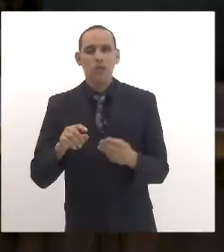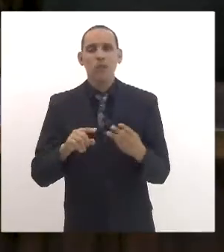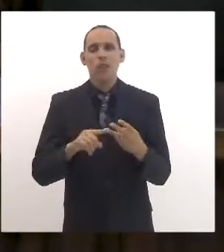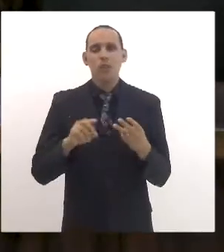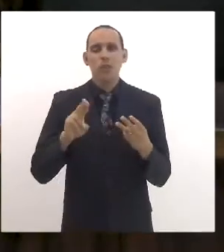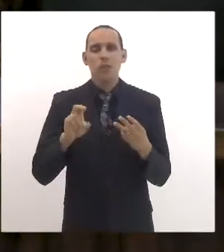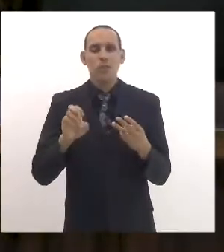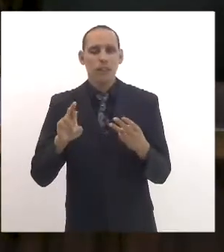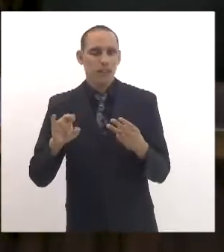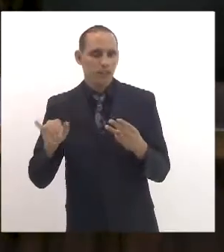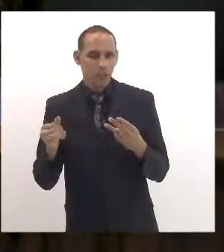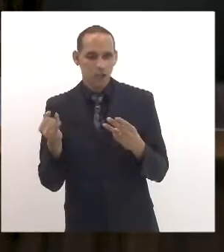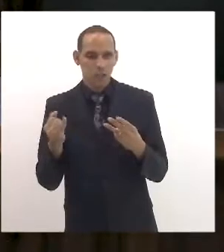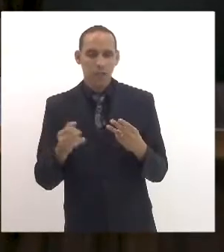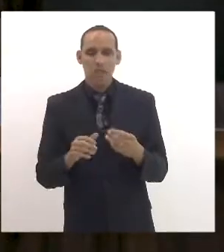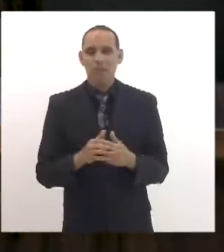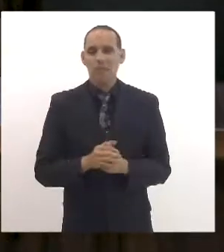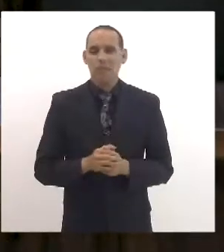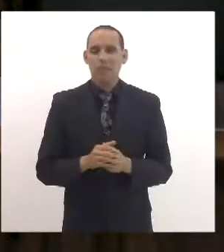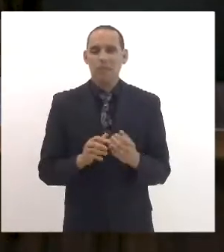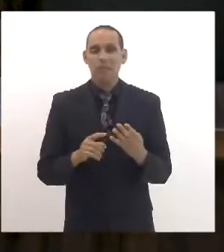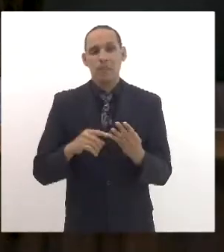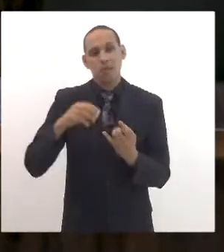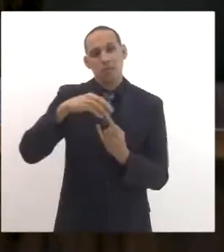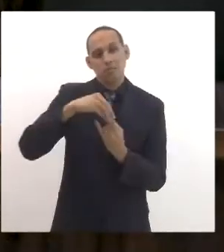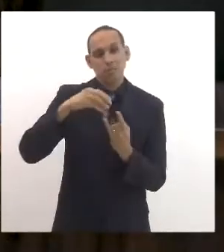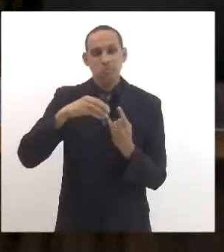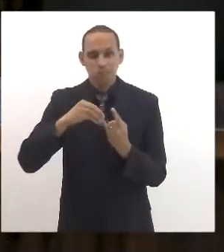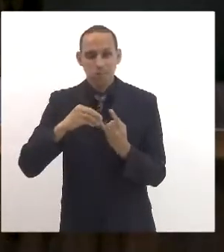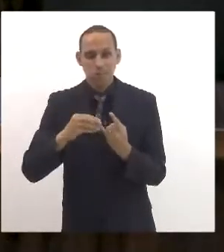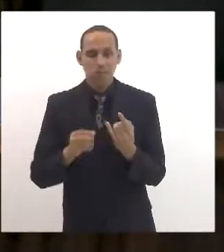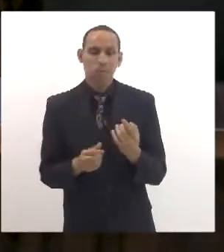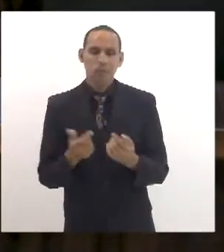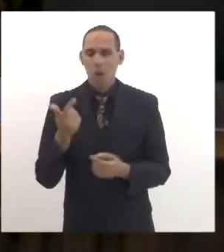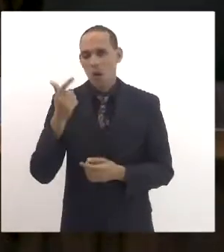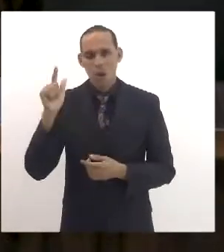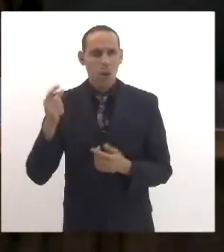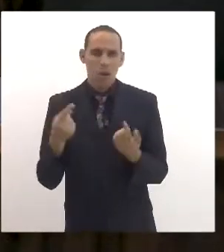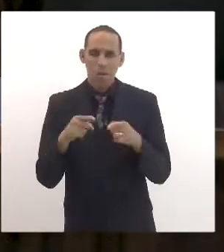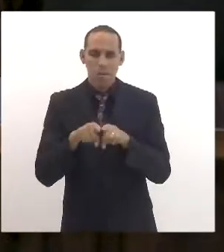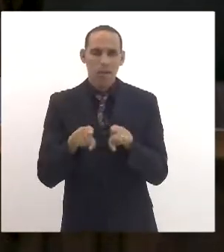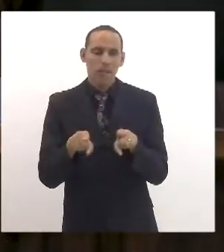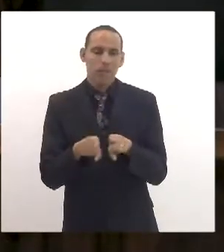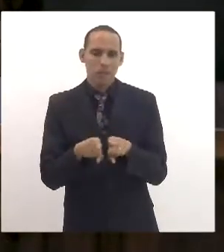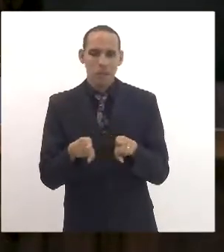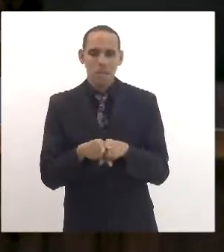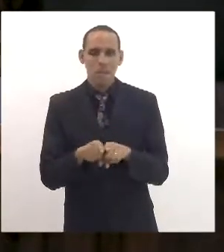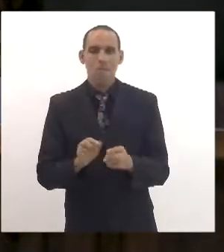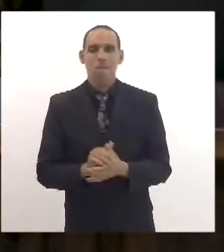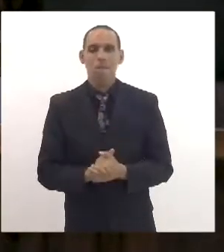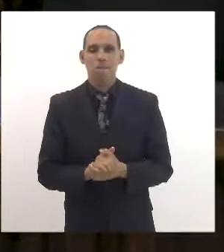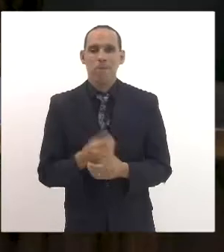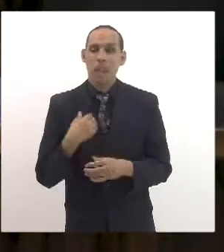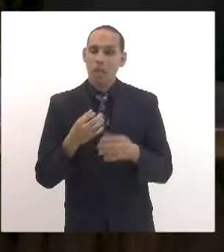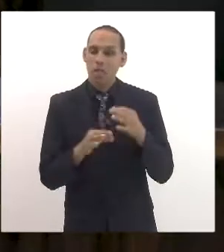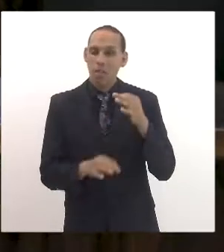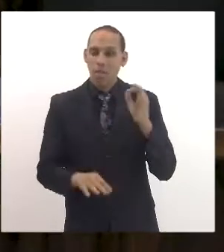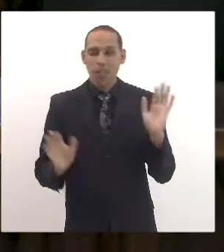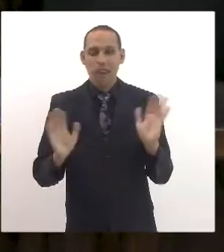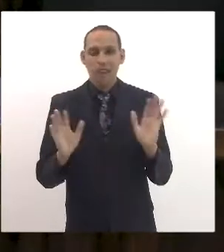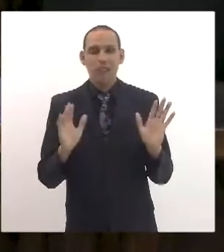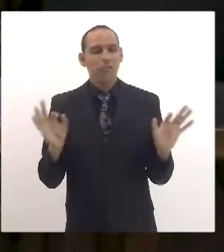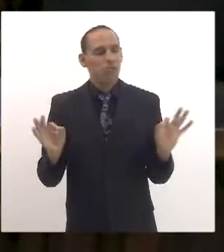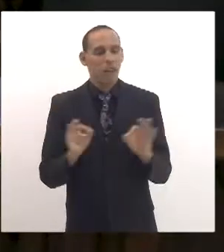UERJ, com a Fiocruz, dentre outras parcerias. Para não me alongar muito,